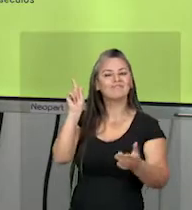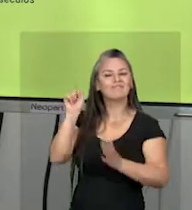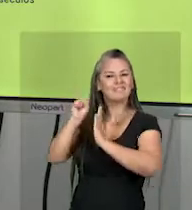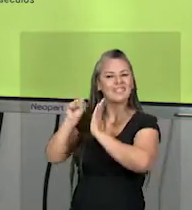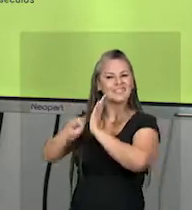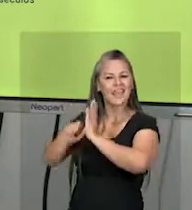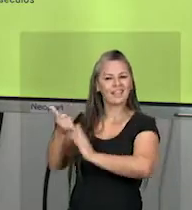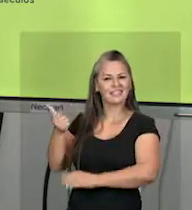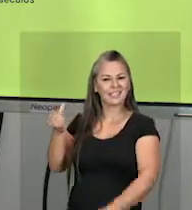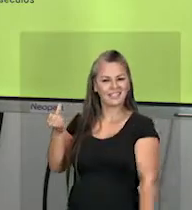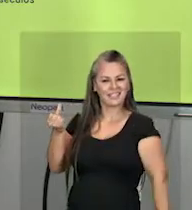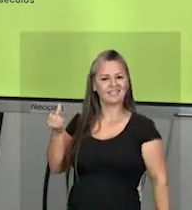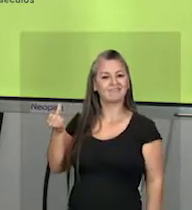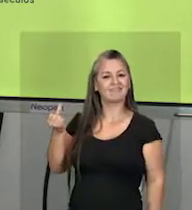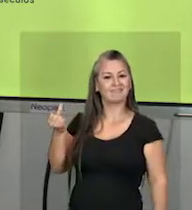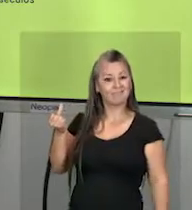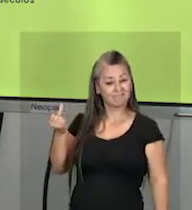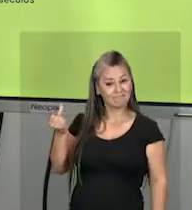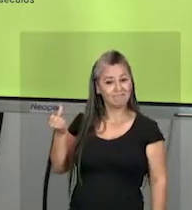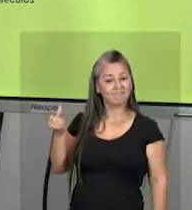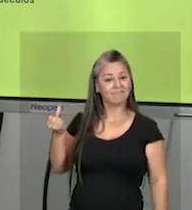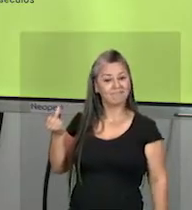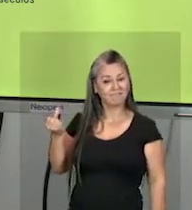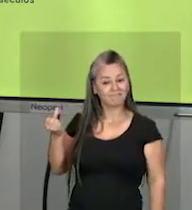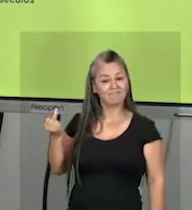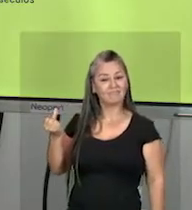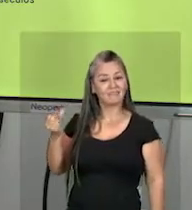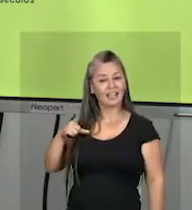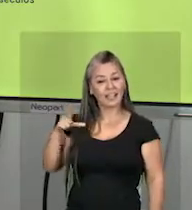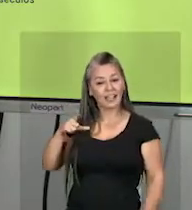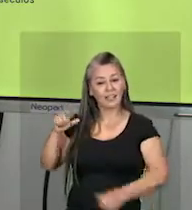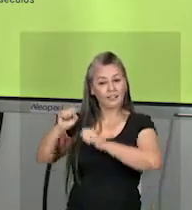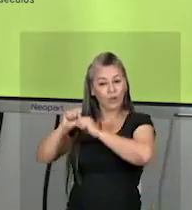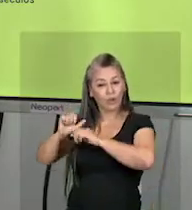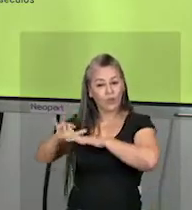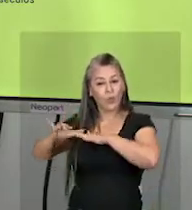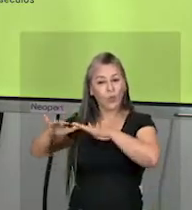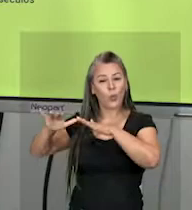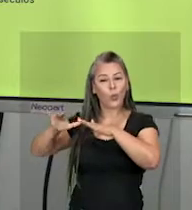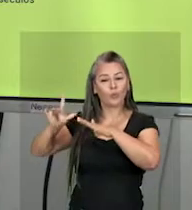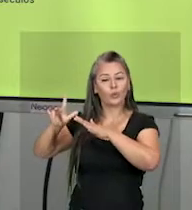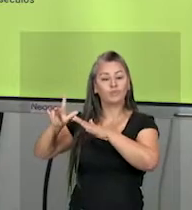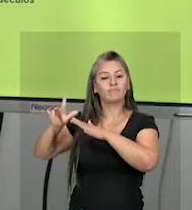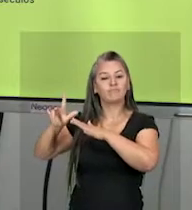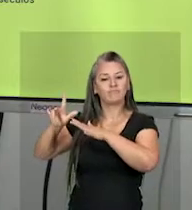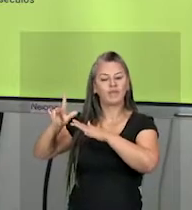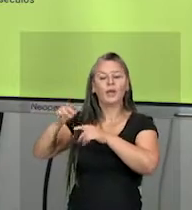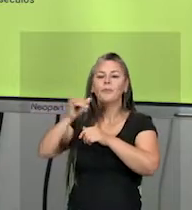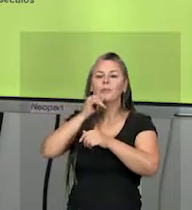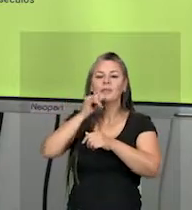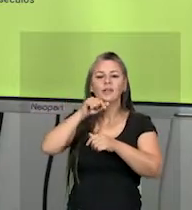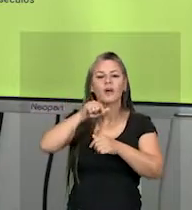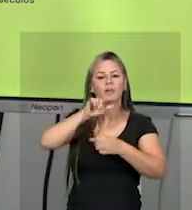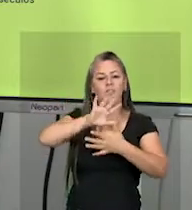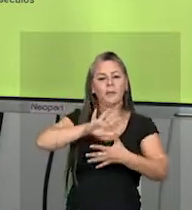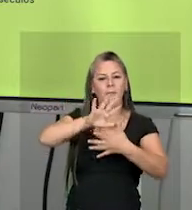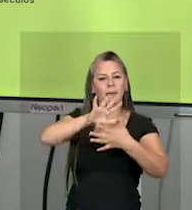planeta, esse modelo vai sendo reproduzido em todos os lugares do mundo. Hoje em dia a gente tem um mapa mundi, a gente vê vários